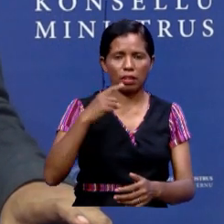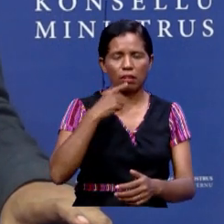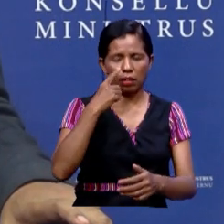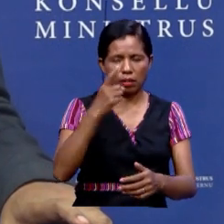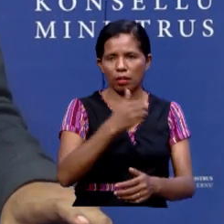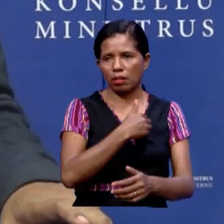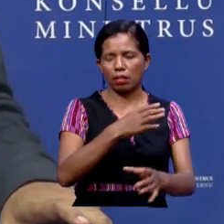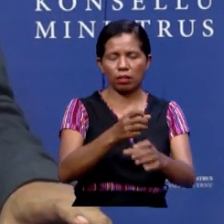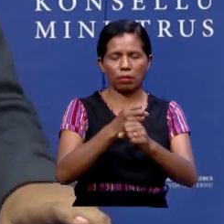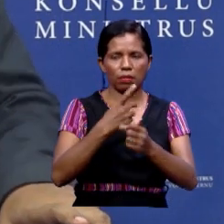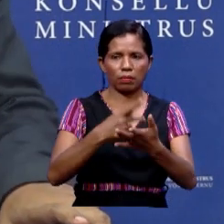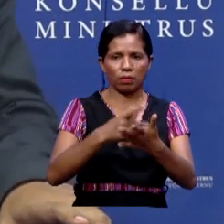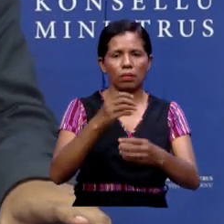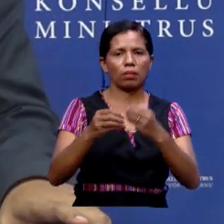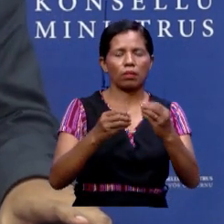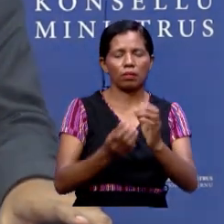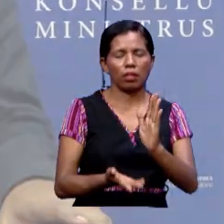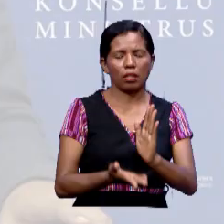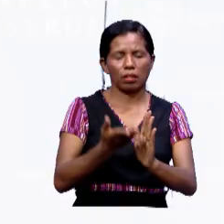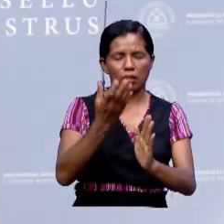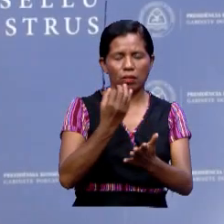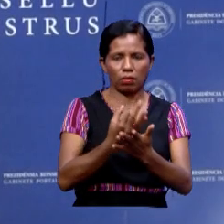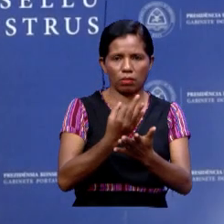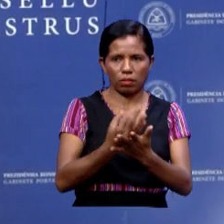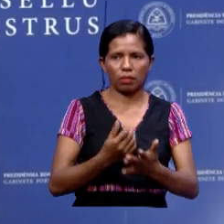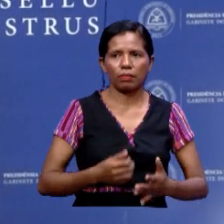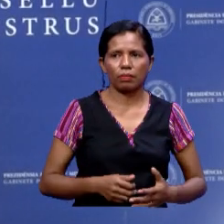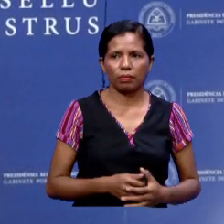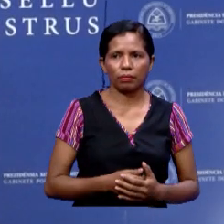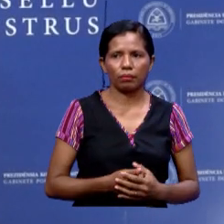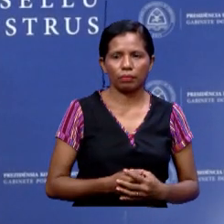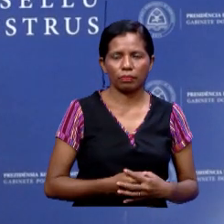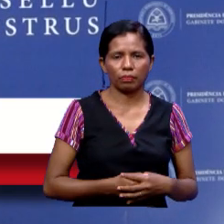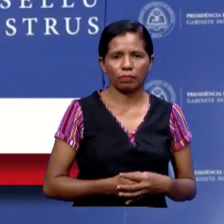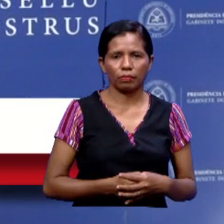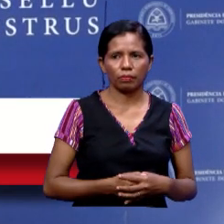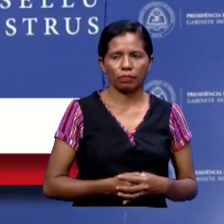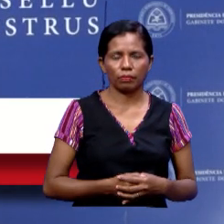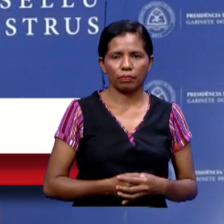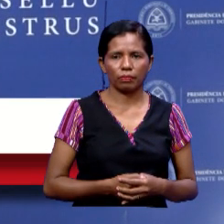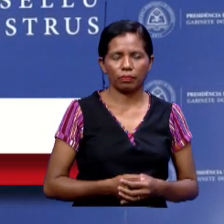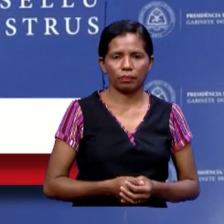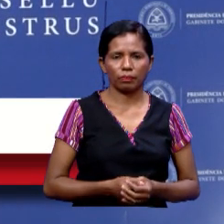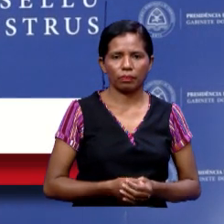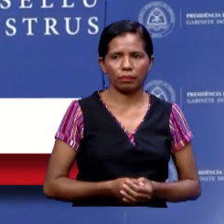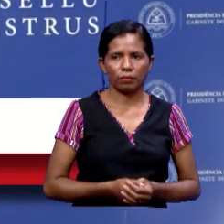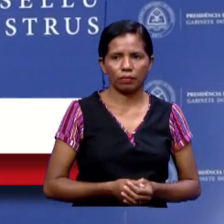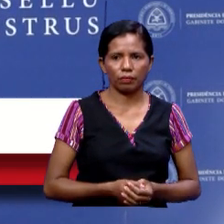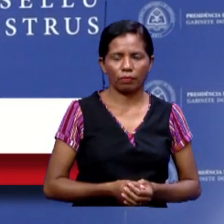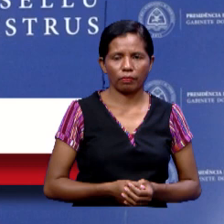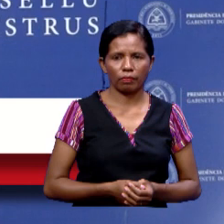se da auxílio proposta com a atuação de salário mínimo. Se for Fidelis Magalhães, a tua proposta ainda com